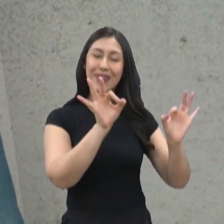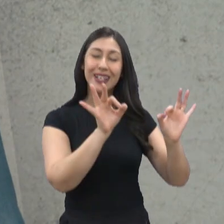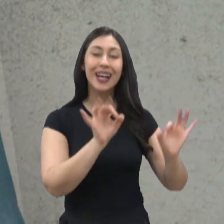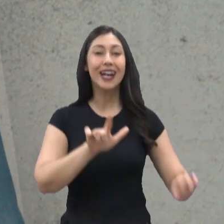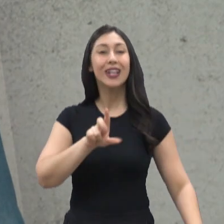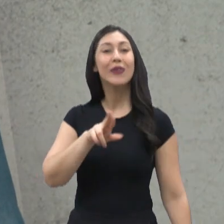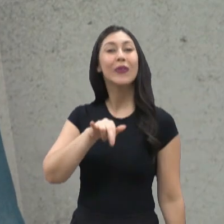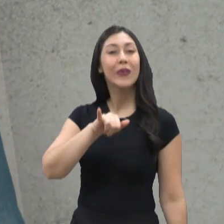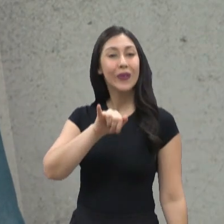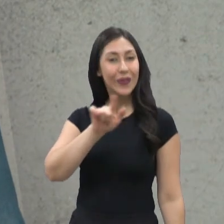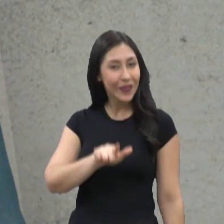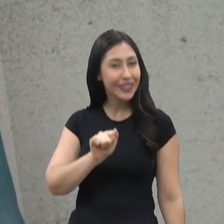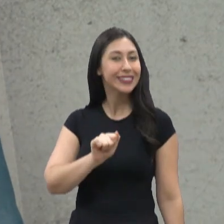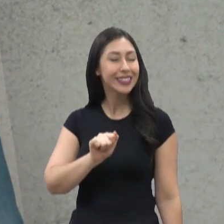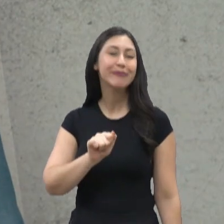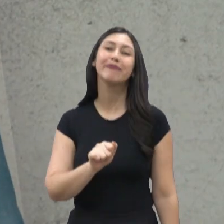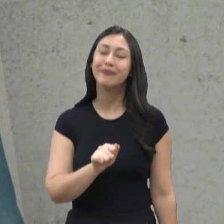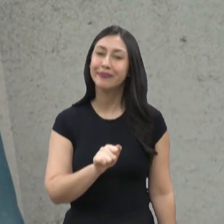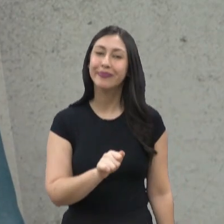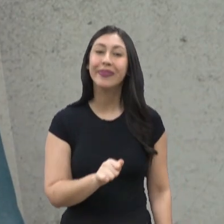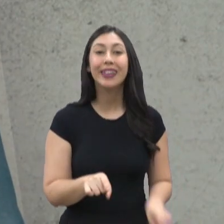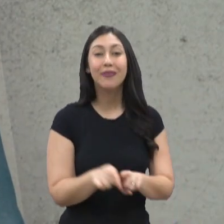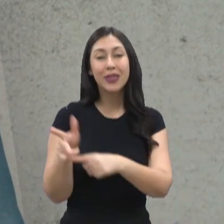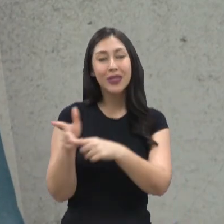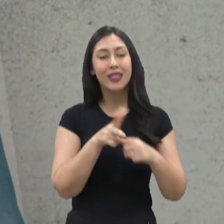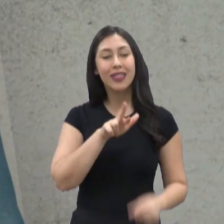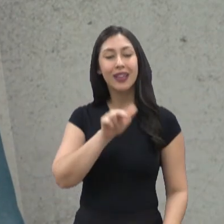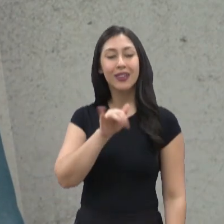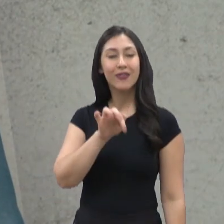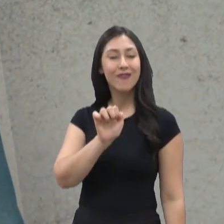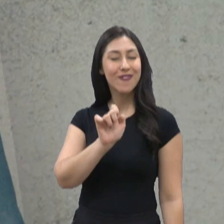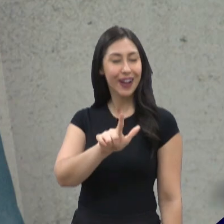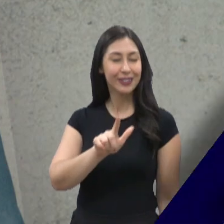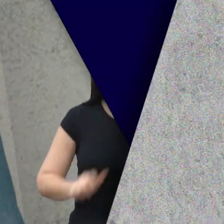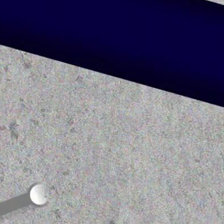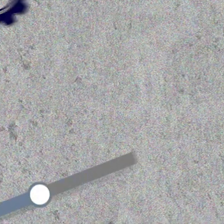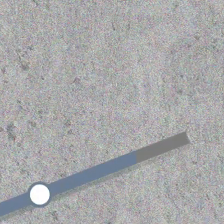repórter Luísa Minas e do cinegrafista Rafael Santos. É com vocês.